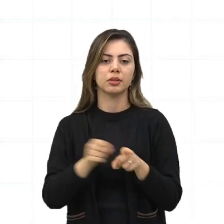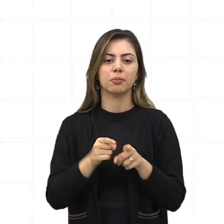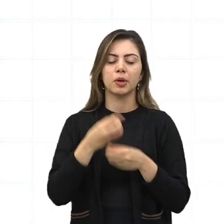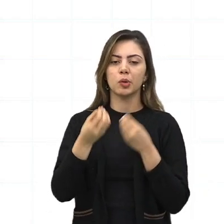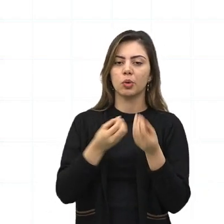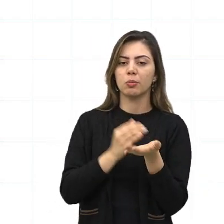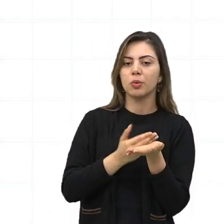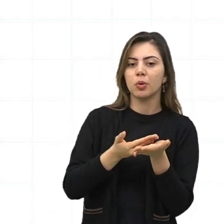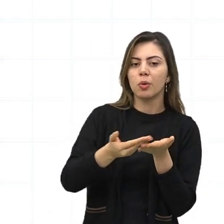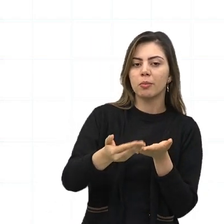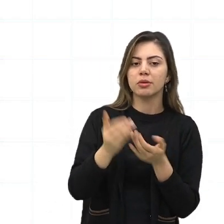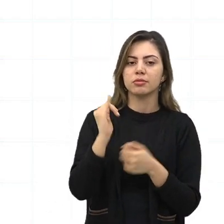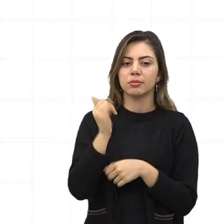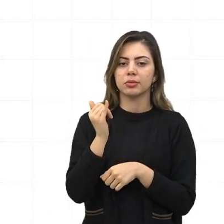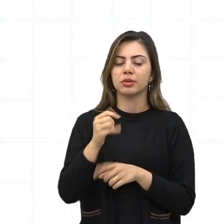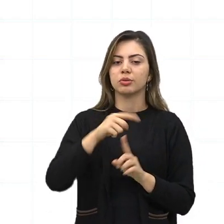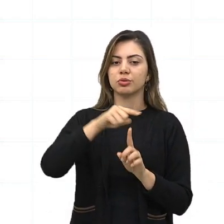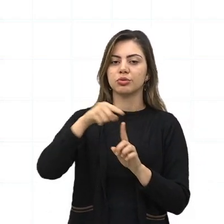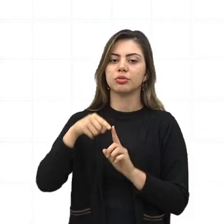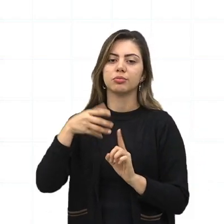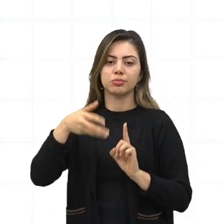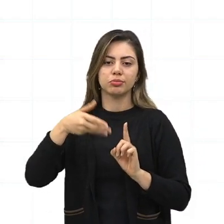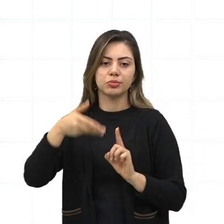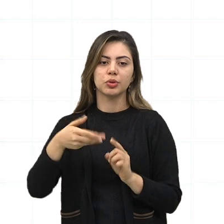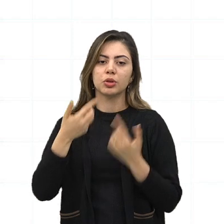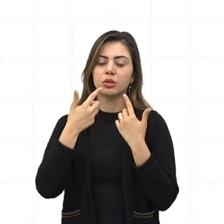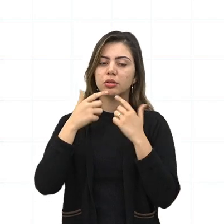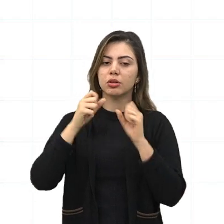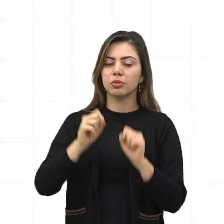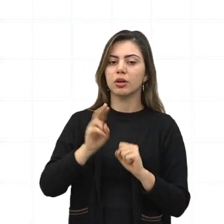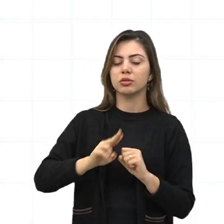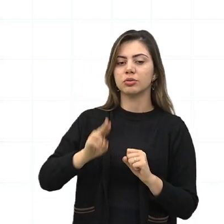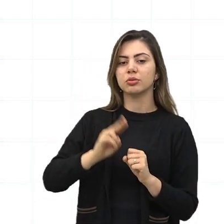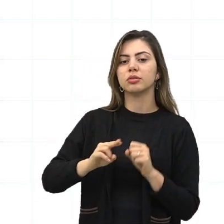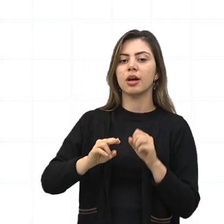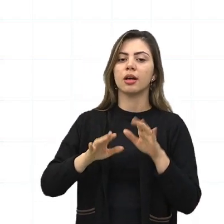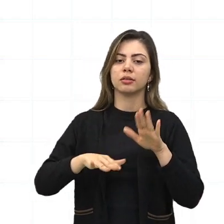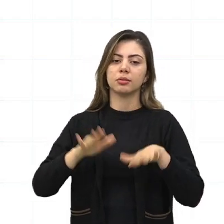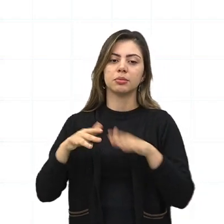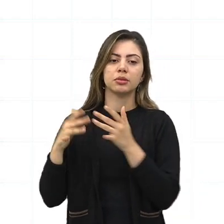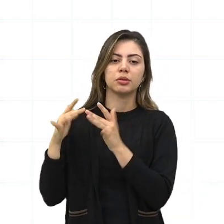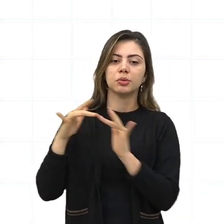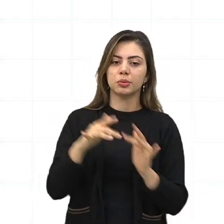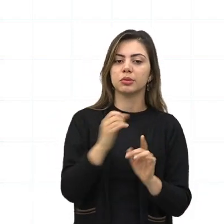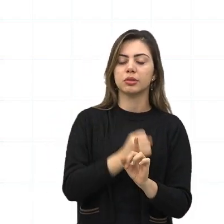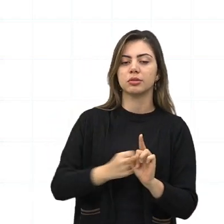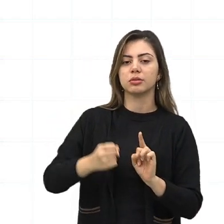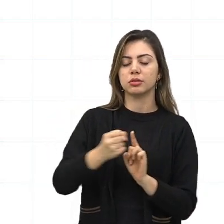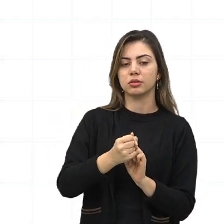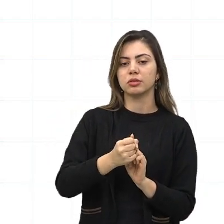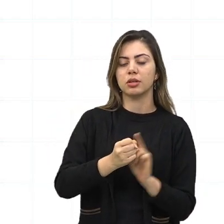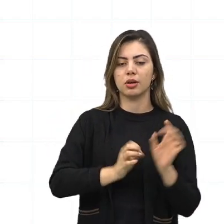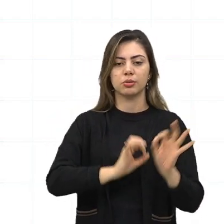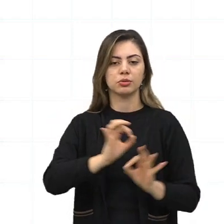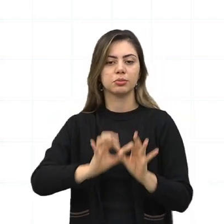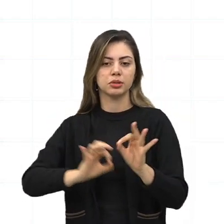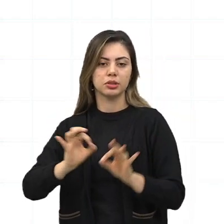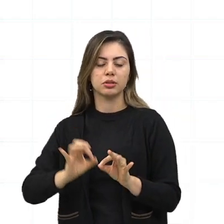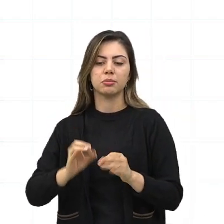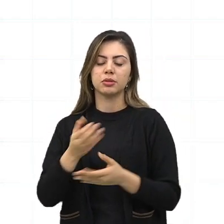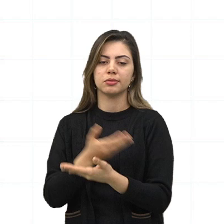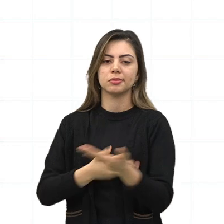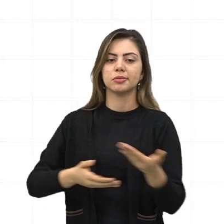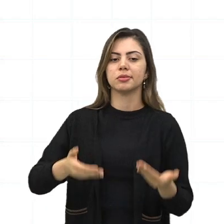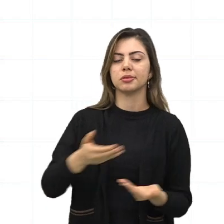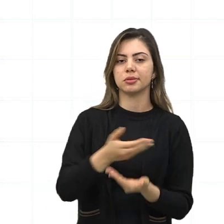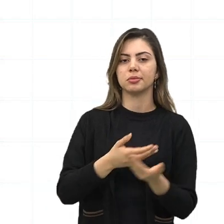a narrativa, tipos de discursos, linguagem empregada, levando em consideração o contexto social de